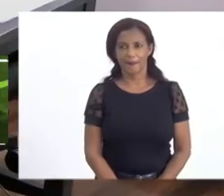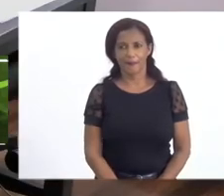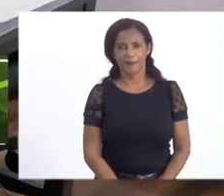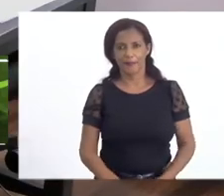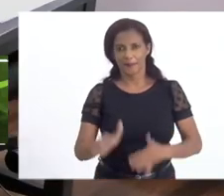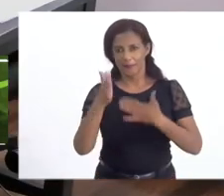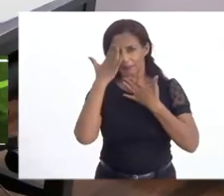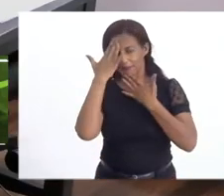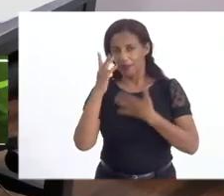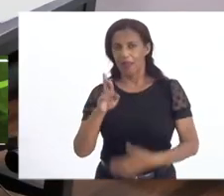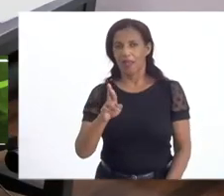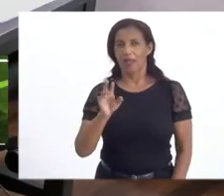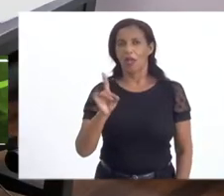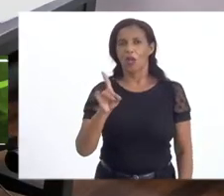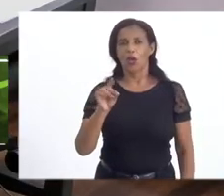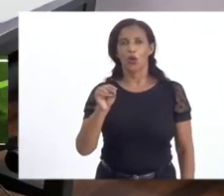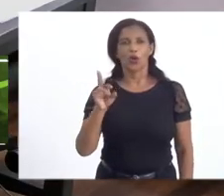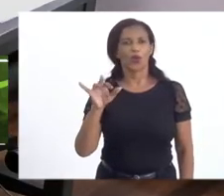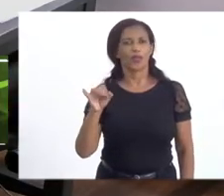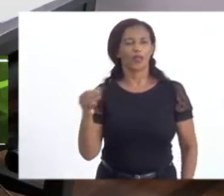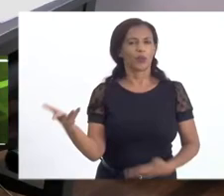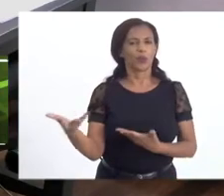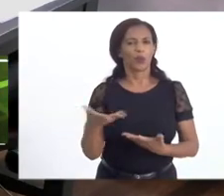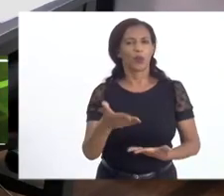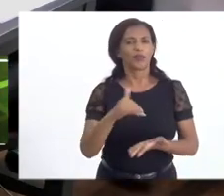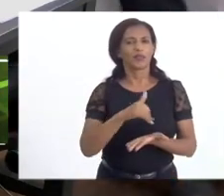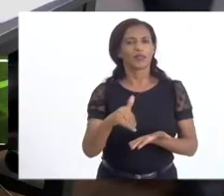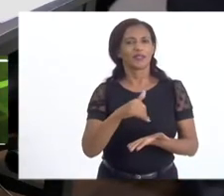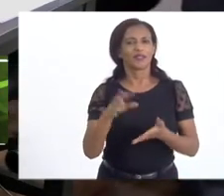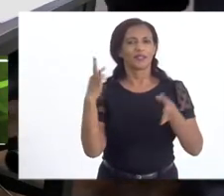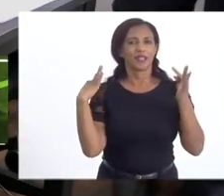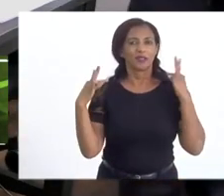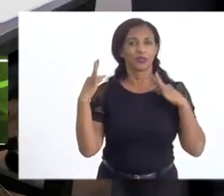Obrigado, Rodrigo. Agora eu passo a palavra ao secretário de Turismo,